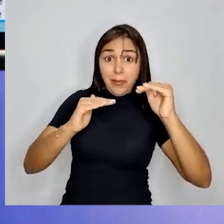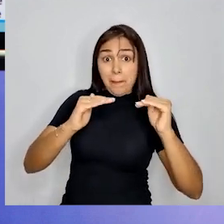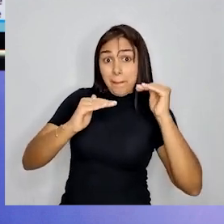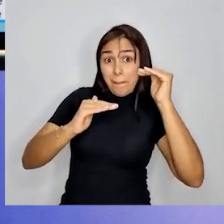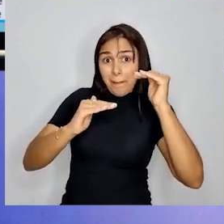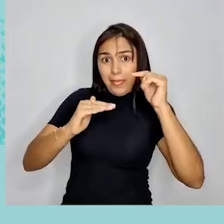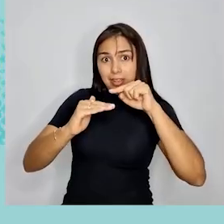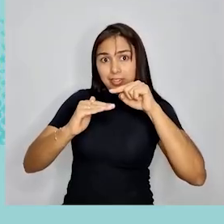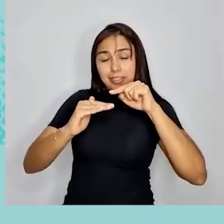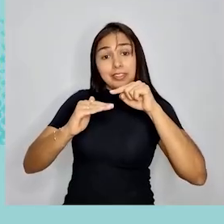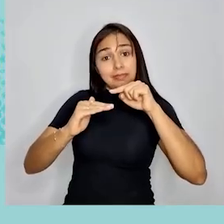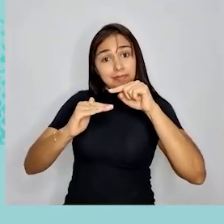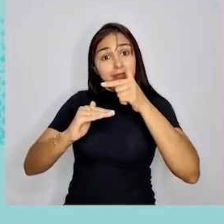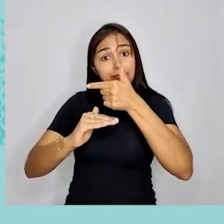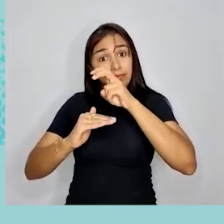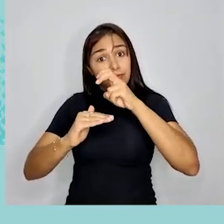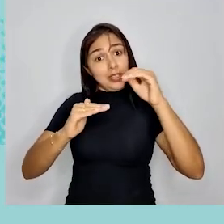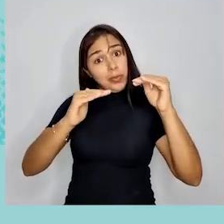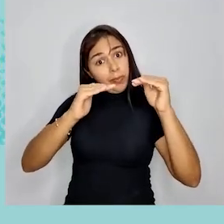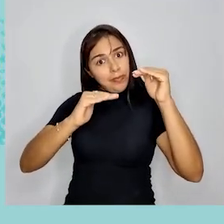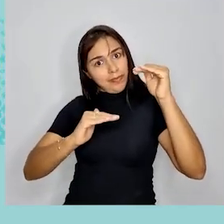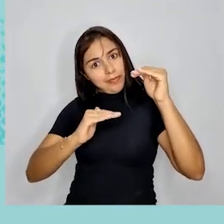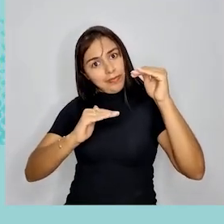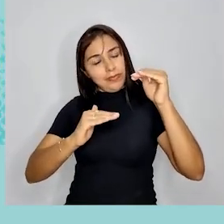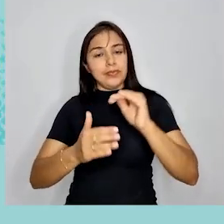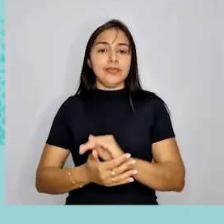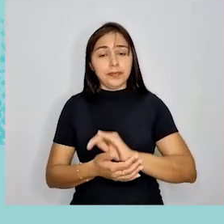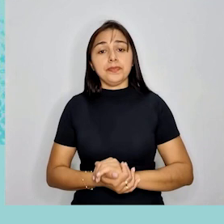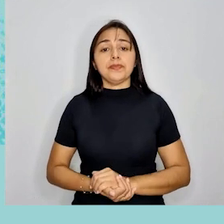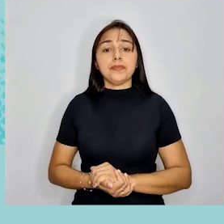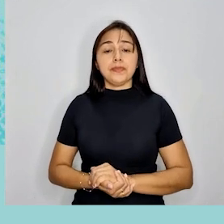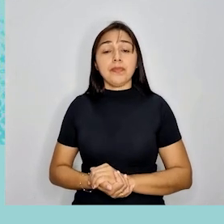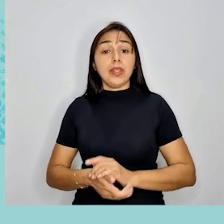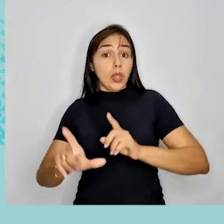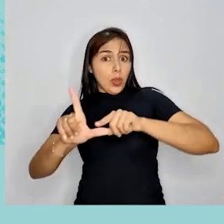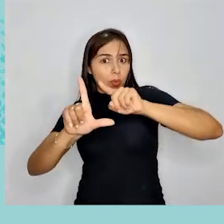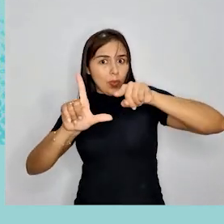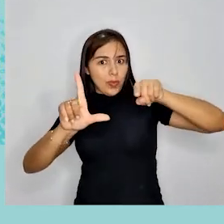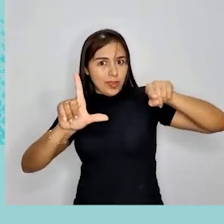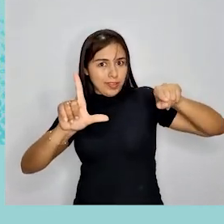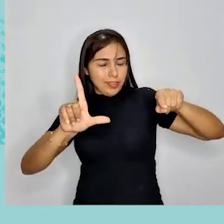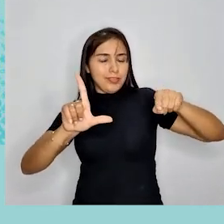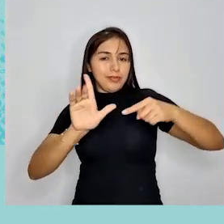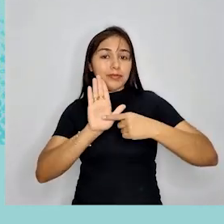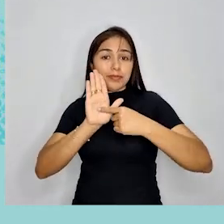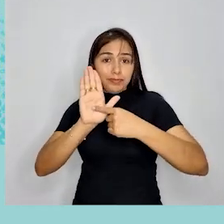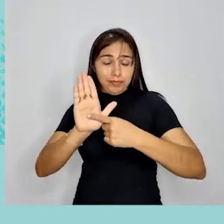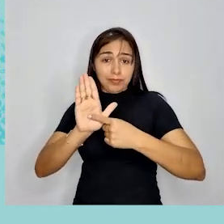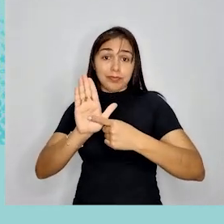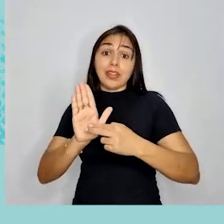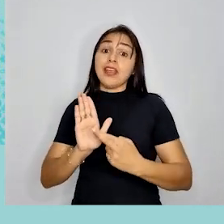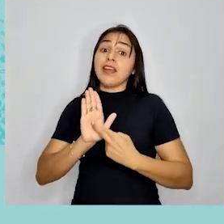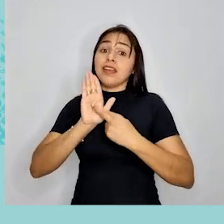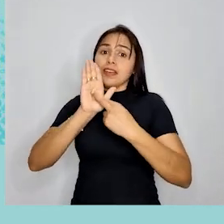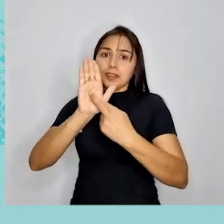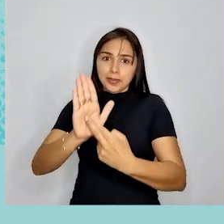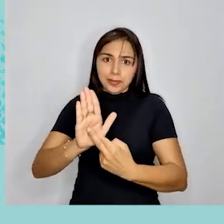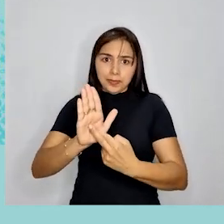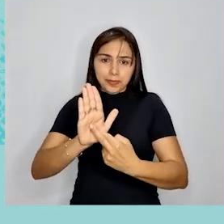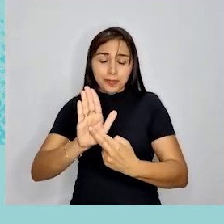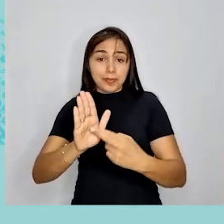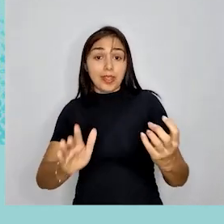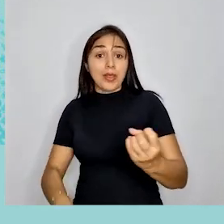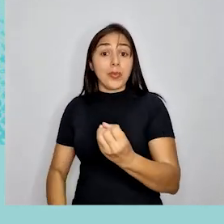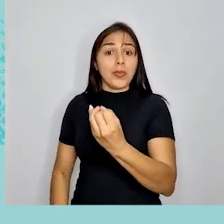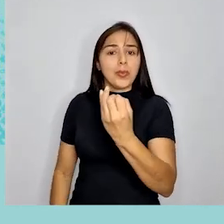ao erro Sim vamos aqui para mais um exemplo o gráfico de linhas a seguir está representando a